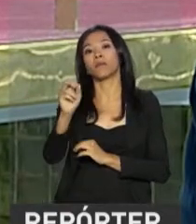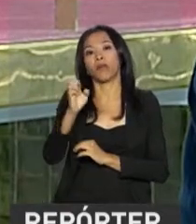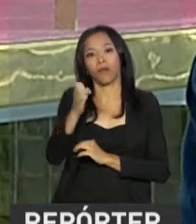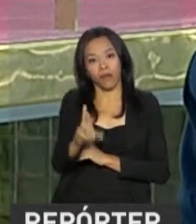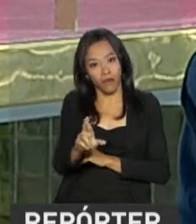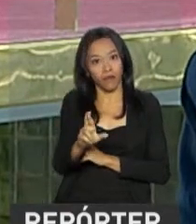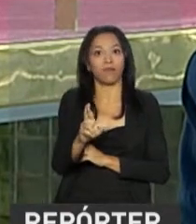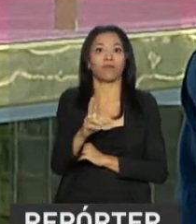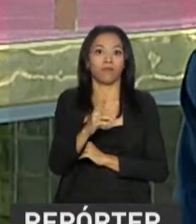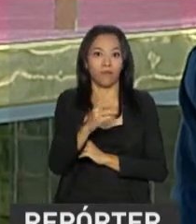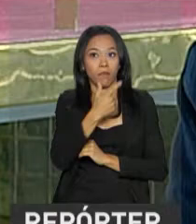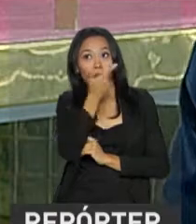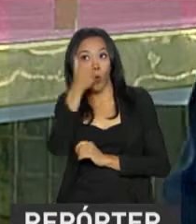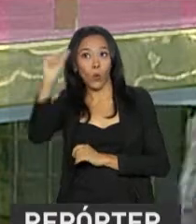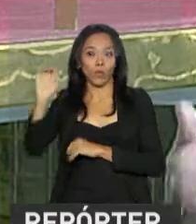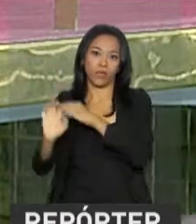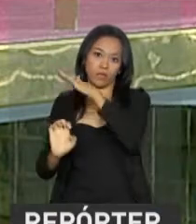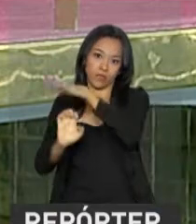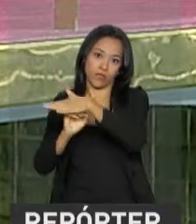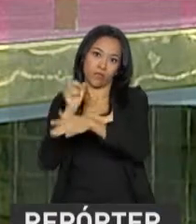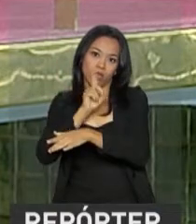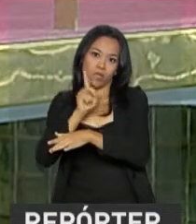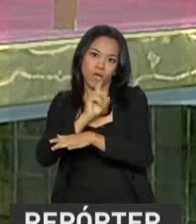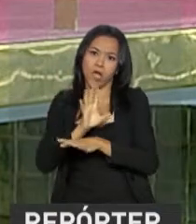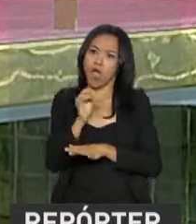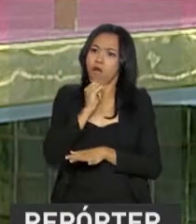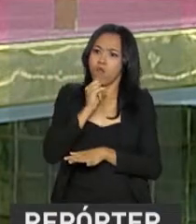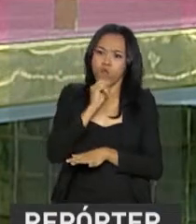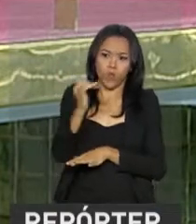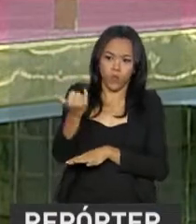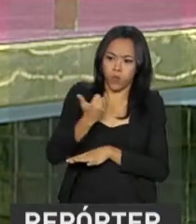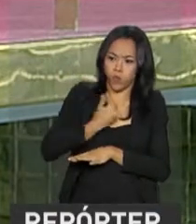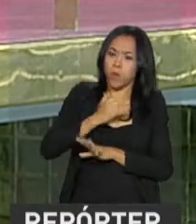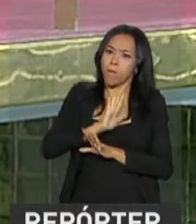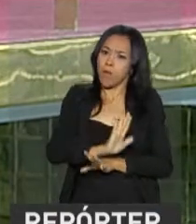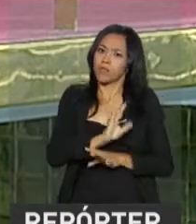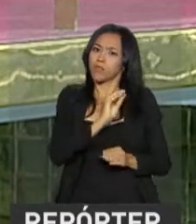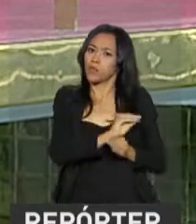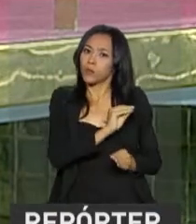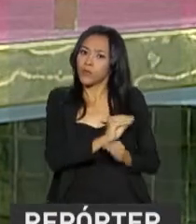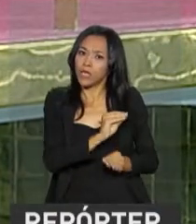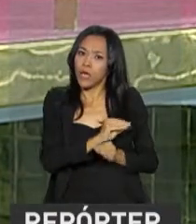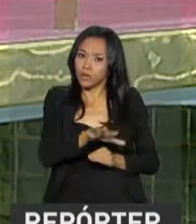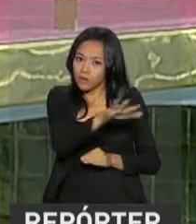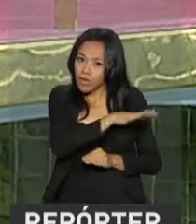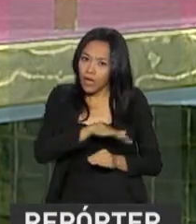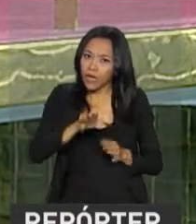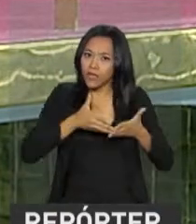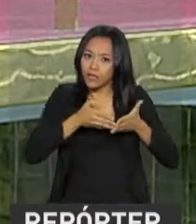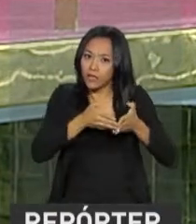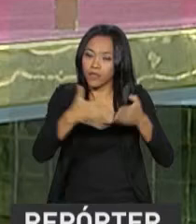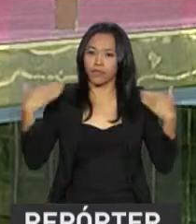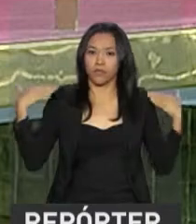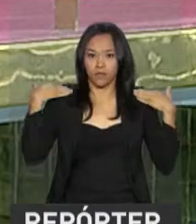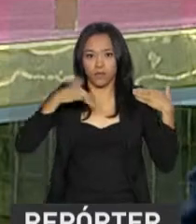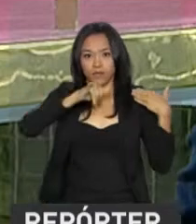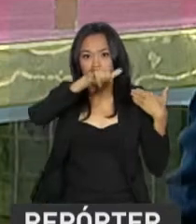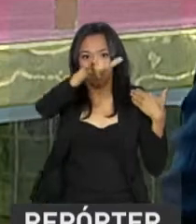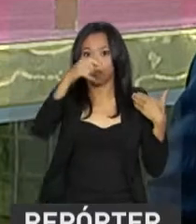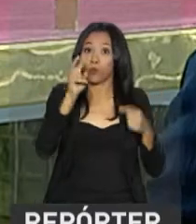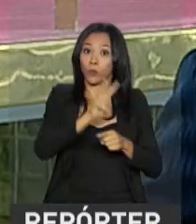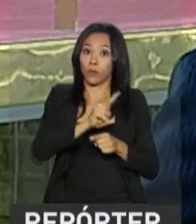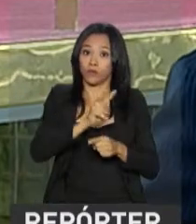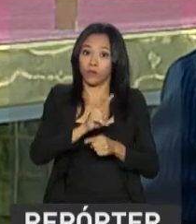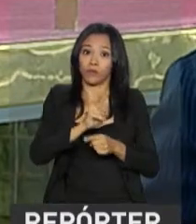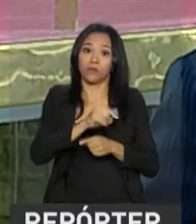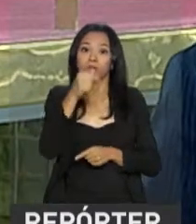ao meu gabinete, não chegou a mim, mas está sendo cuidado pela defesa e pelos setores da aeronáutica, da defesa, que estão cuidando desse